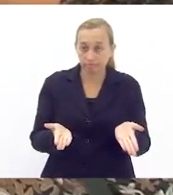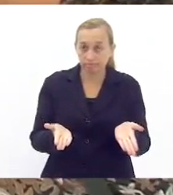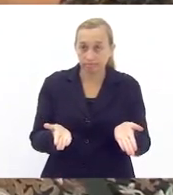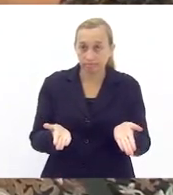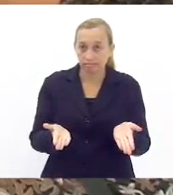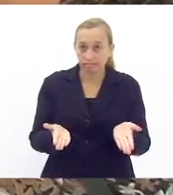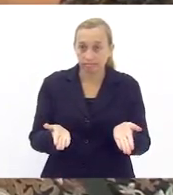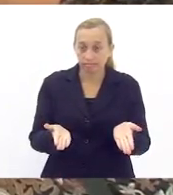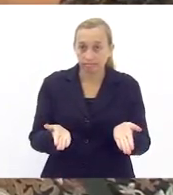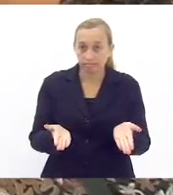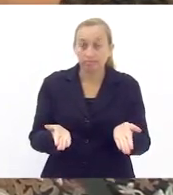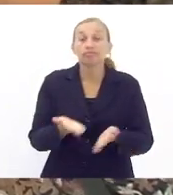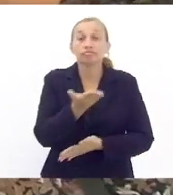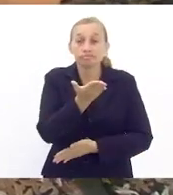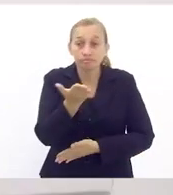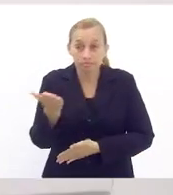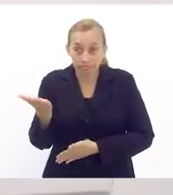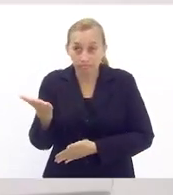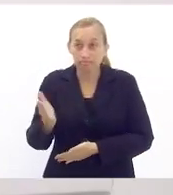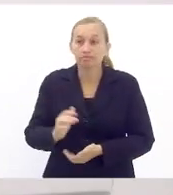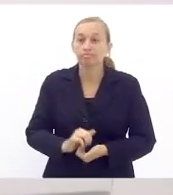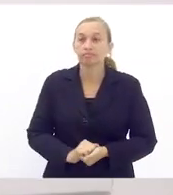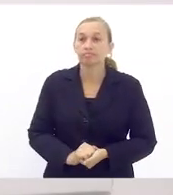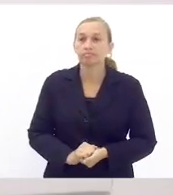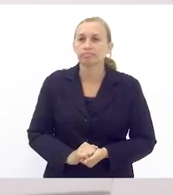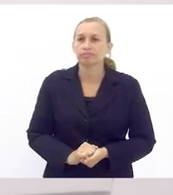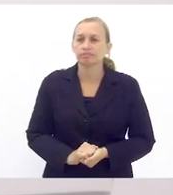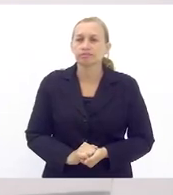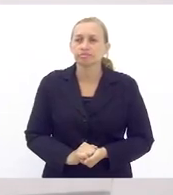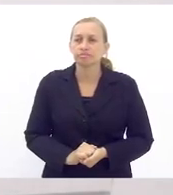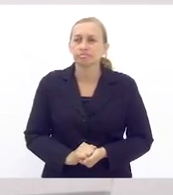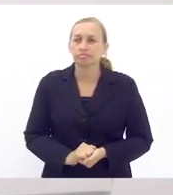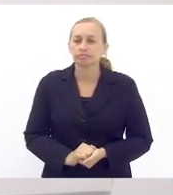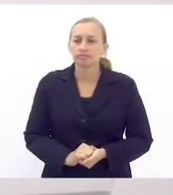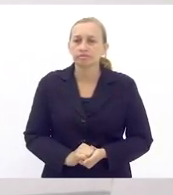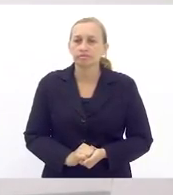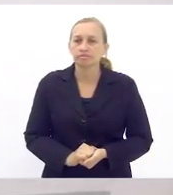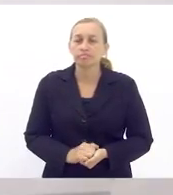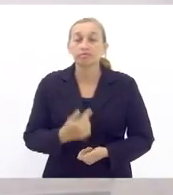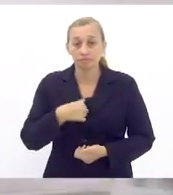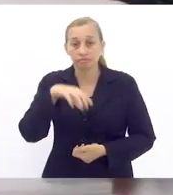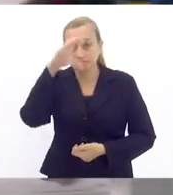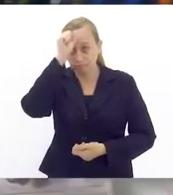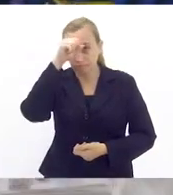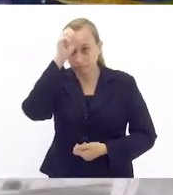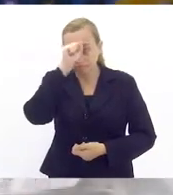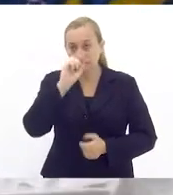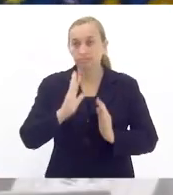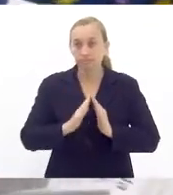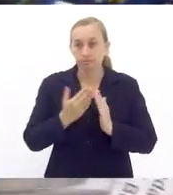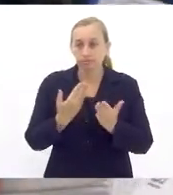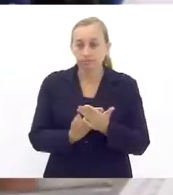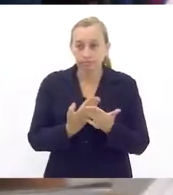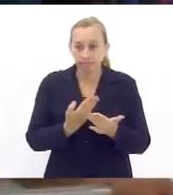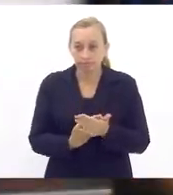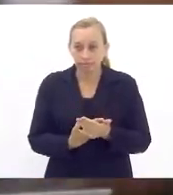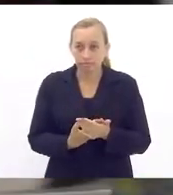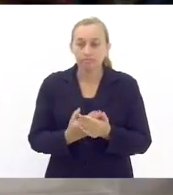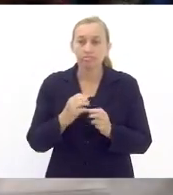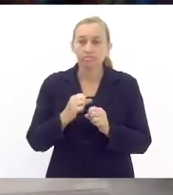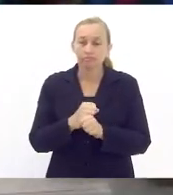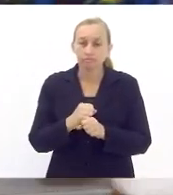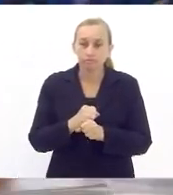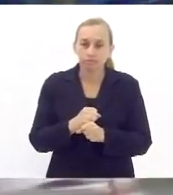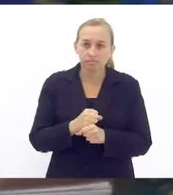você é com vocês que está o Leme assim eu aprendi na margem externa Na década